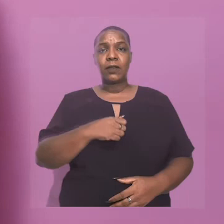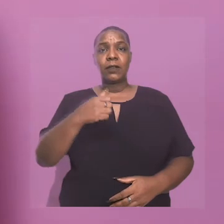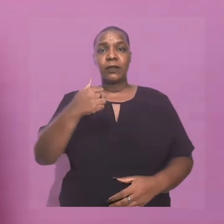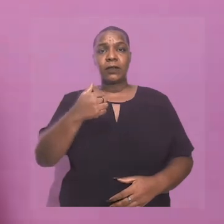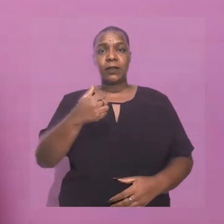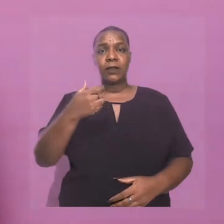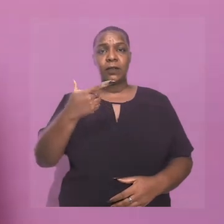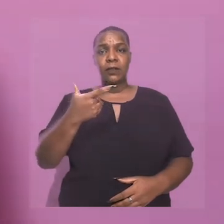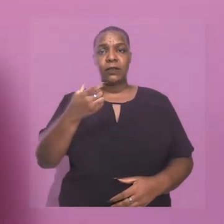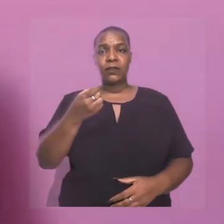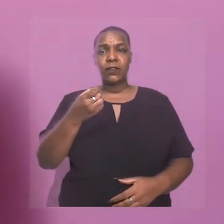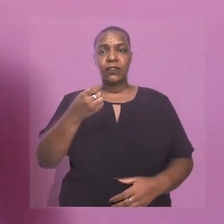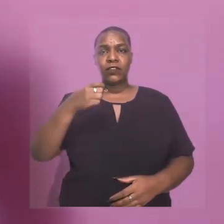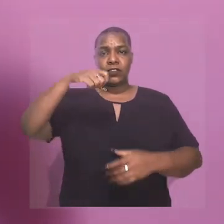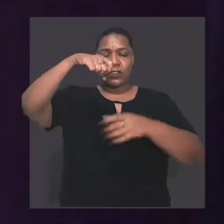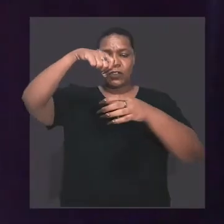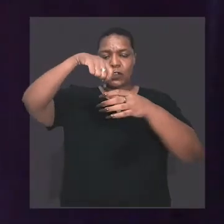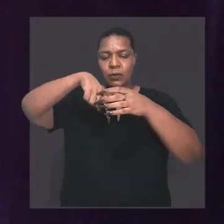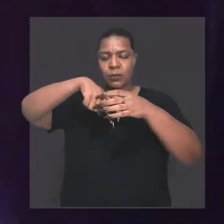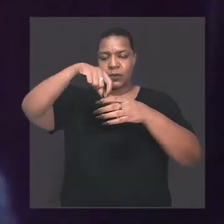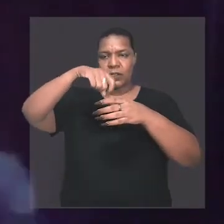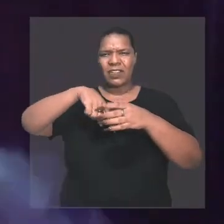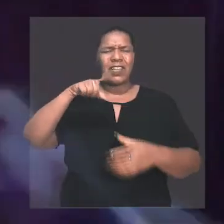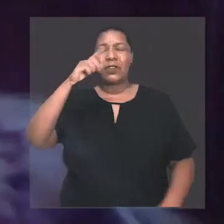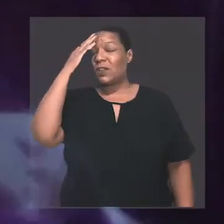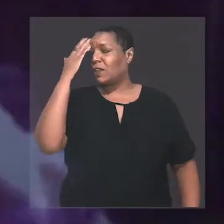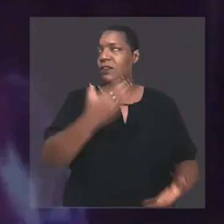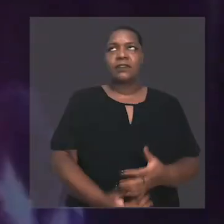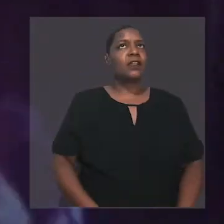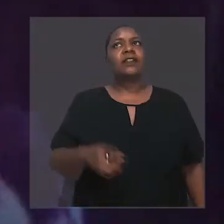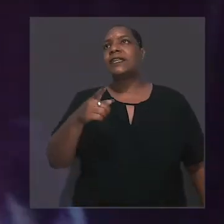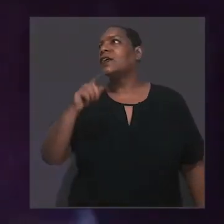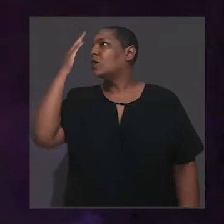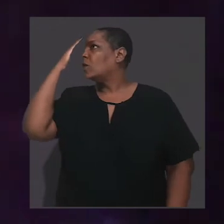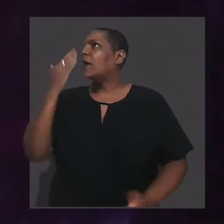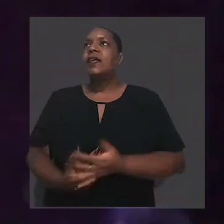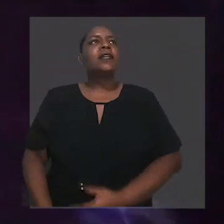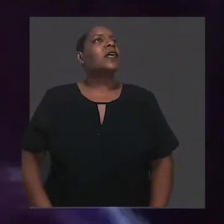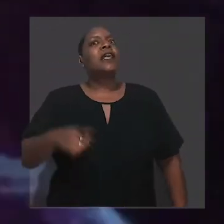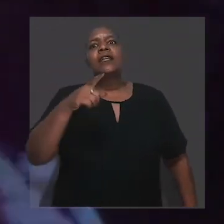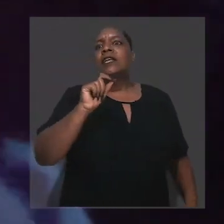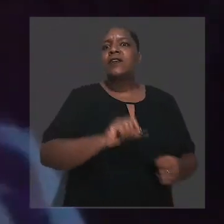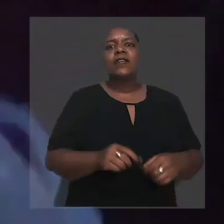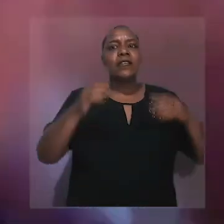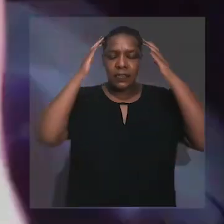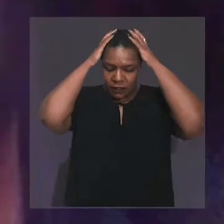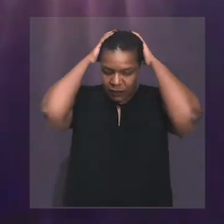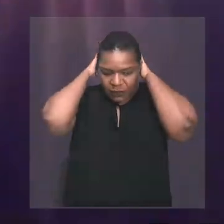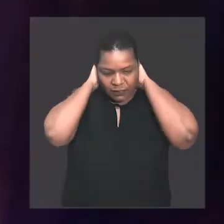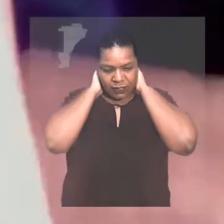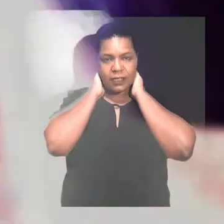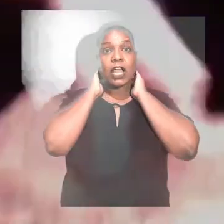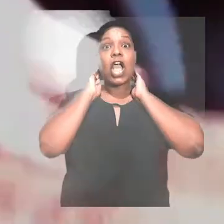Arte 120. Ampulheta. Eu não tô acreditando que você fez isso. Eu não tô acreditando que você fez